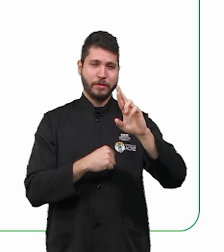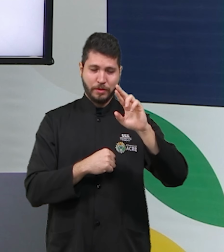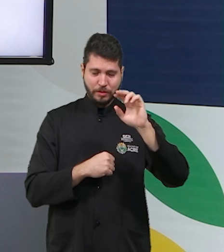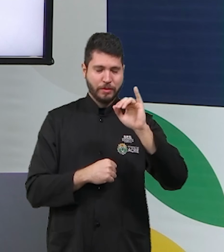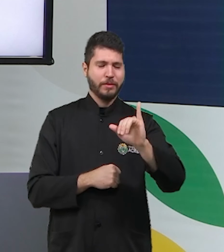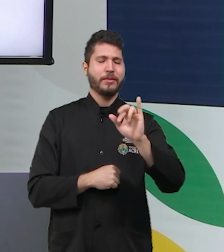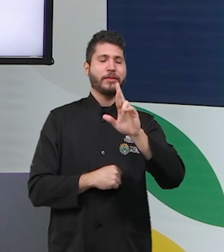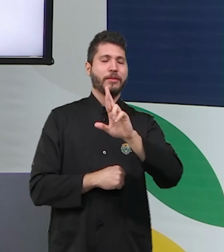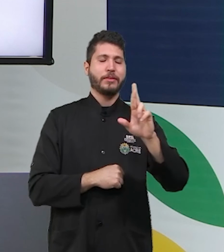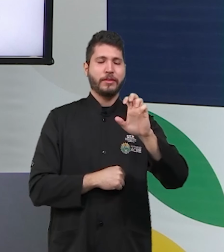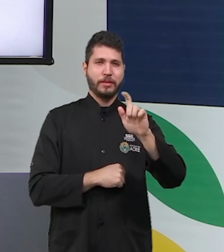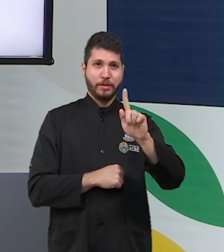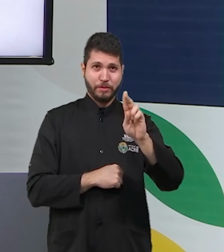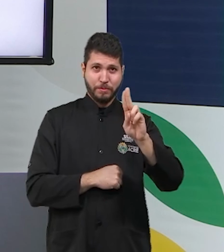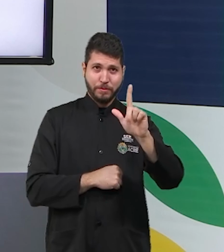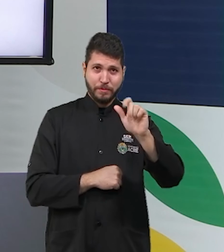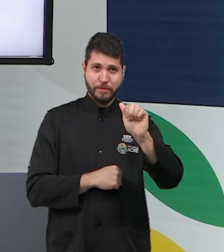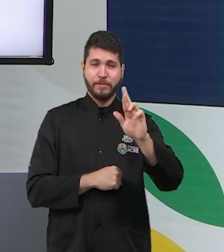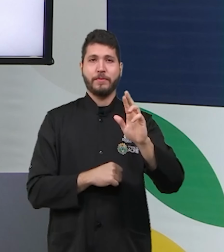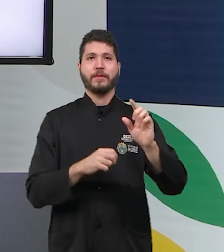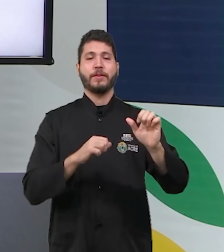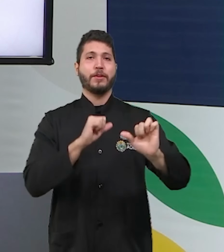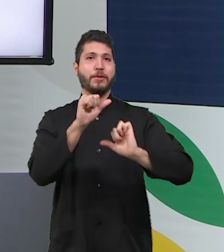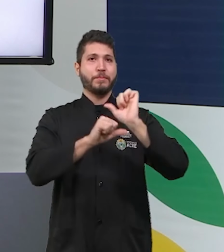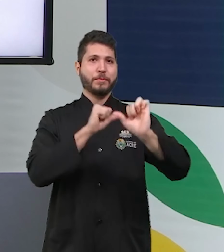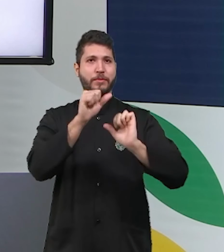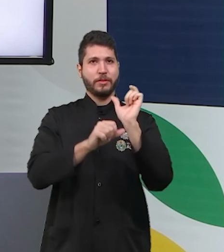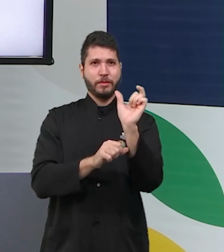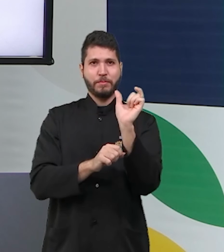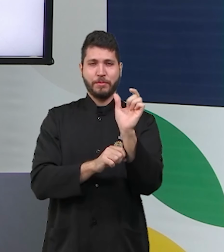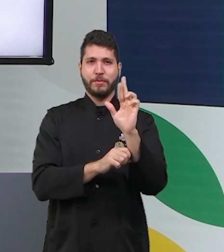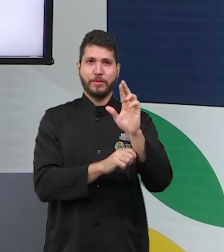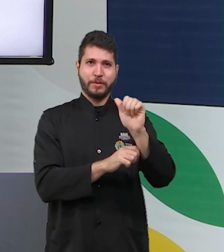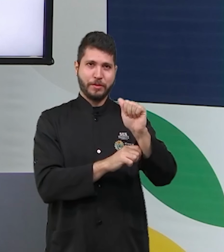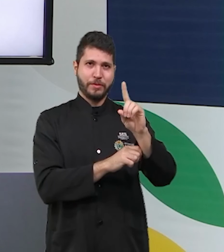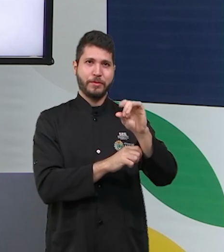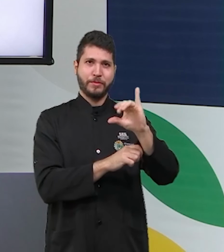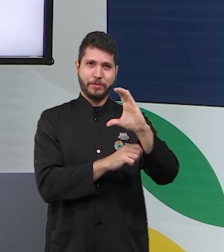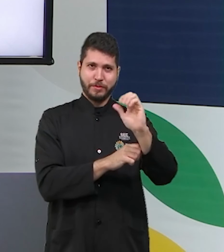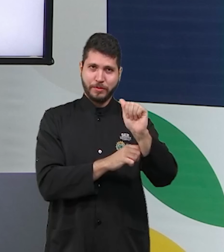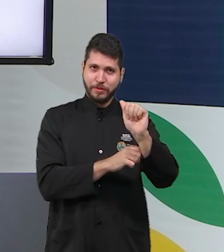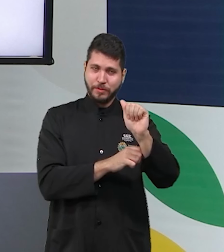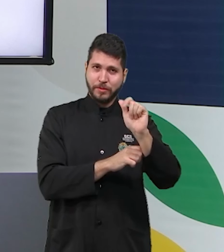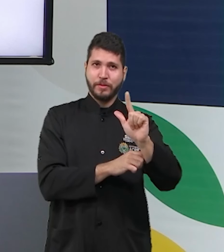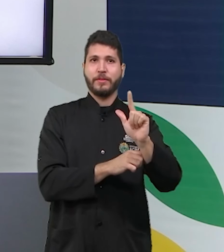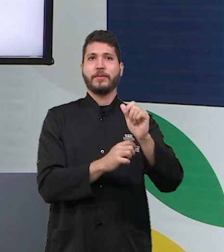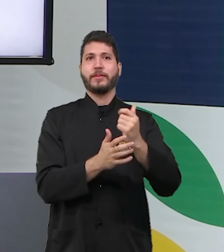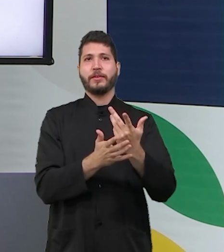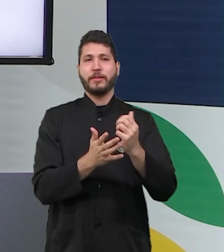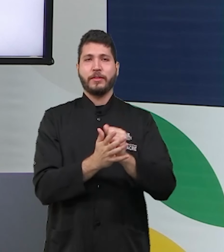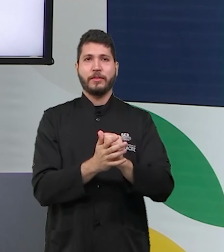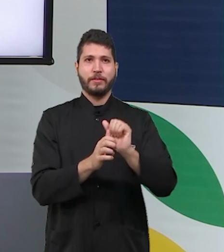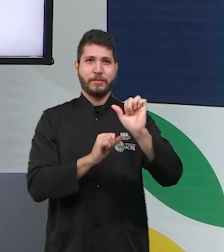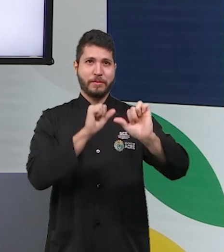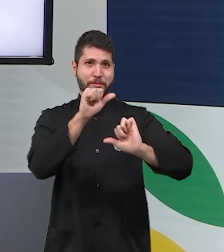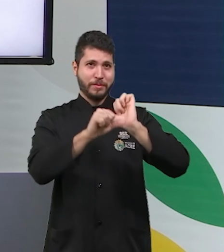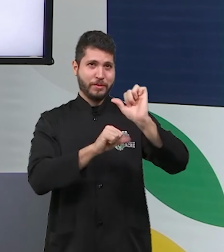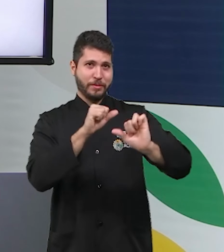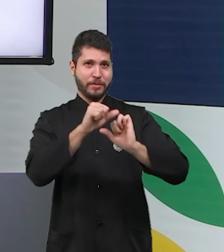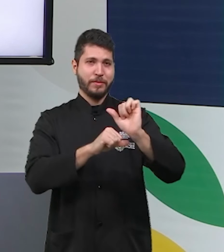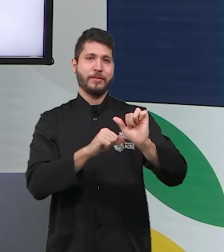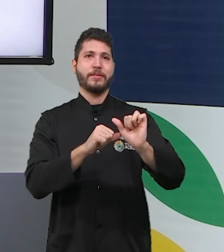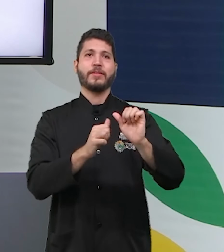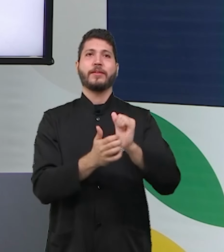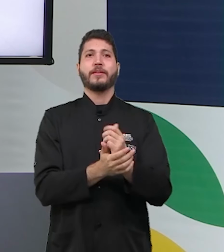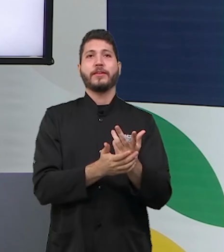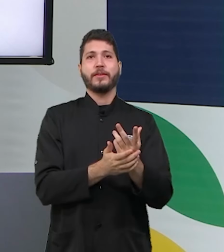ele é irregular? Porque ele tem a mudança dele no radical na hora da conjugação no presente indicativo. A gente tem o E do radical se transformando em IE no